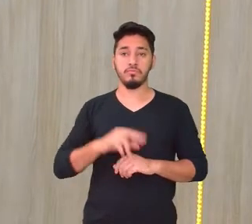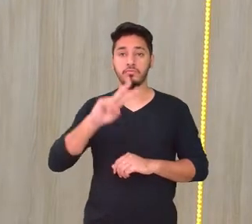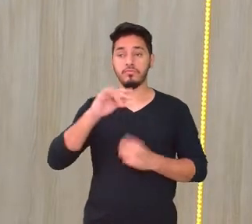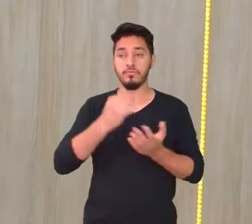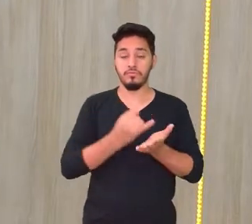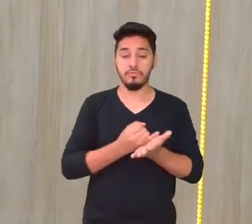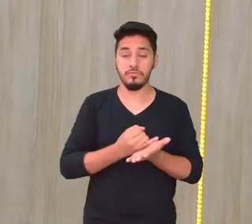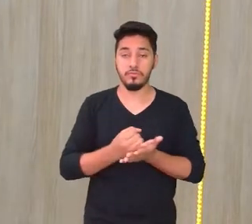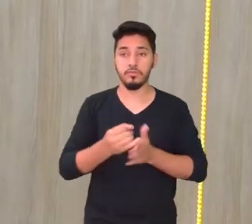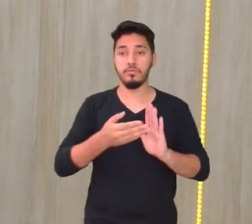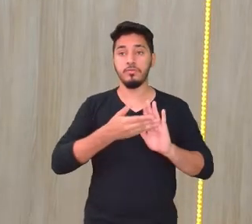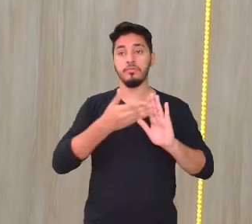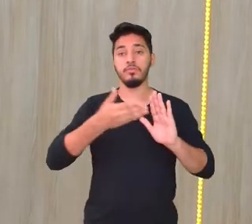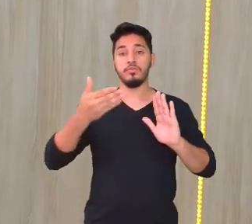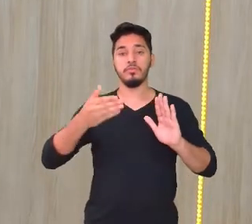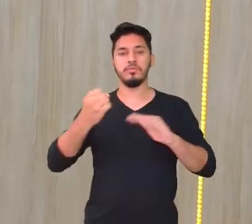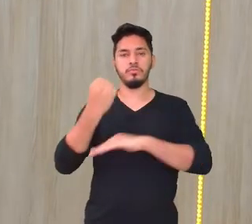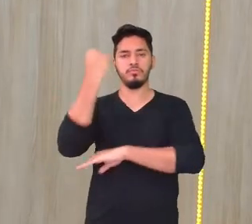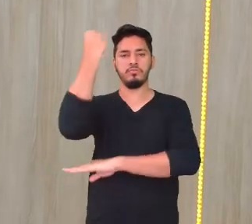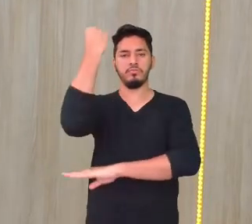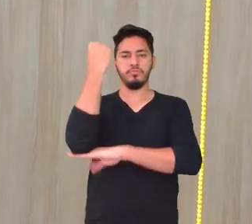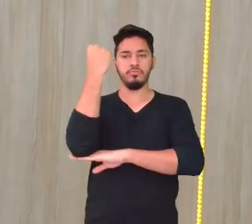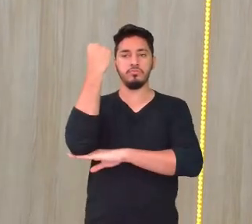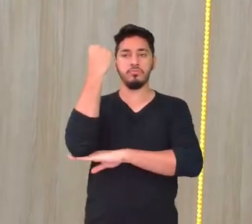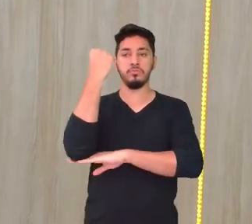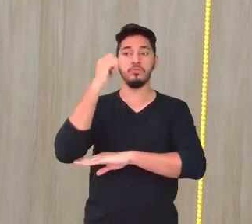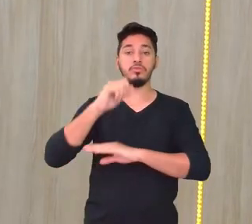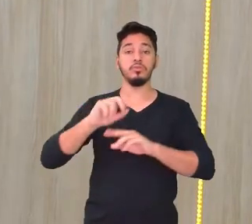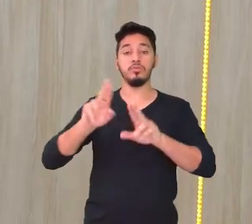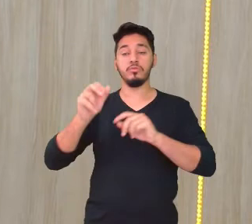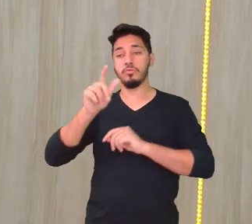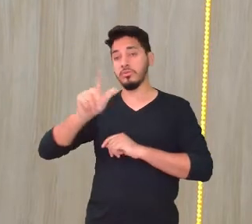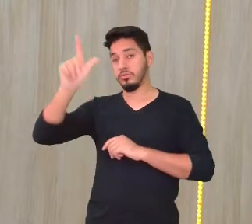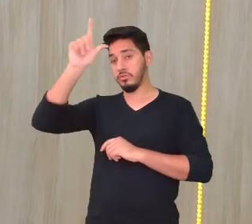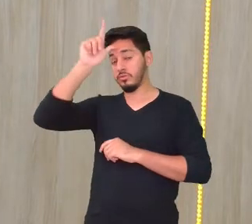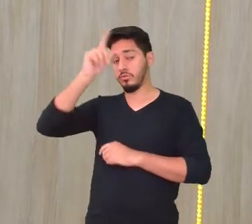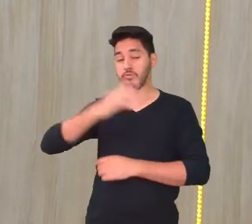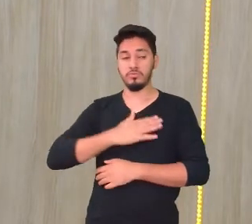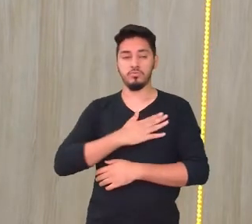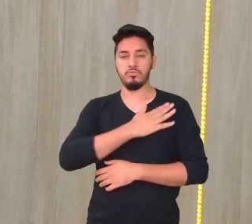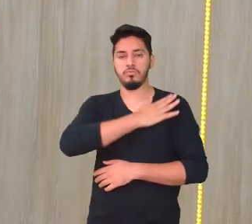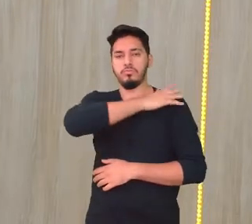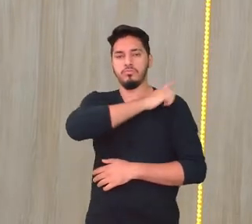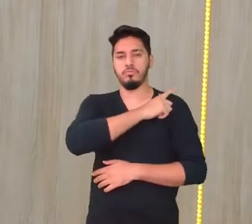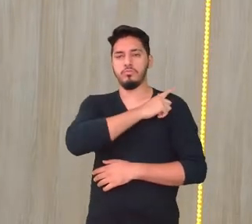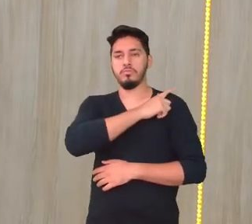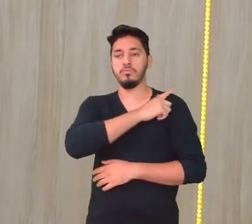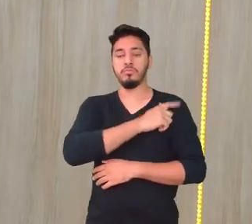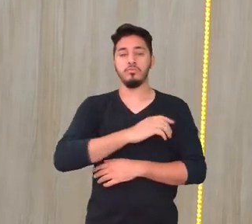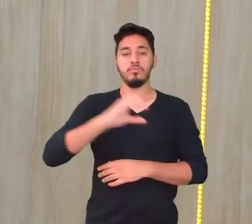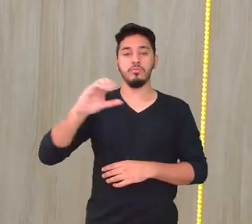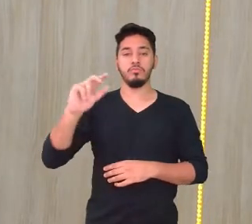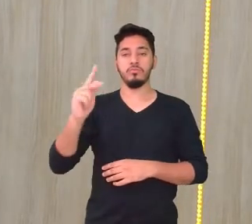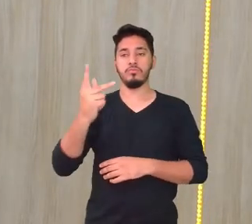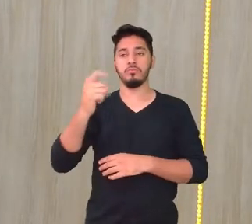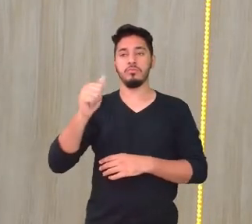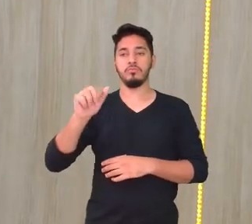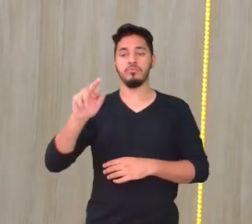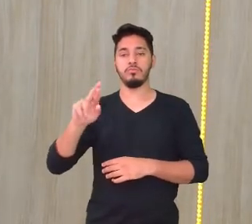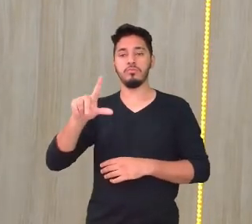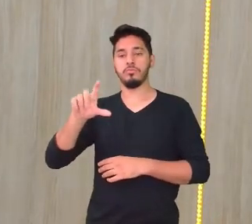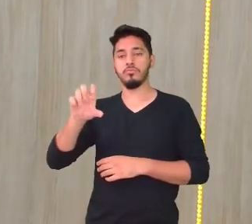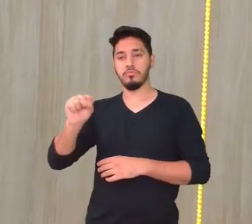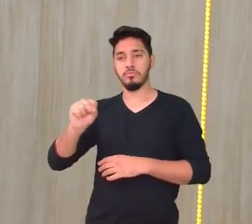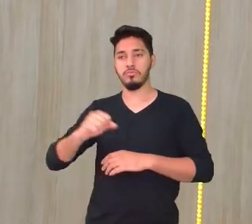iniciar um processo de resistência sob a liderança do general Charles de Gaulle, o de Gaulle, né?